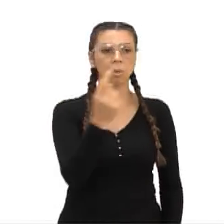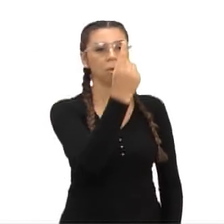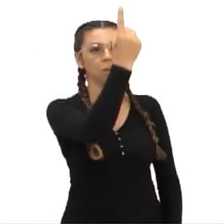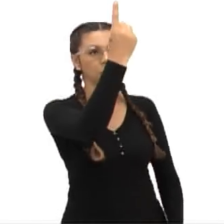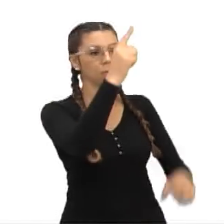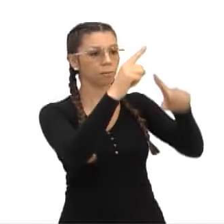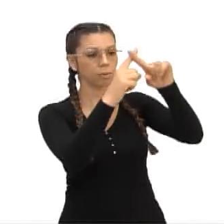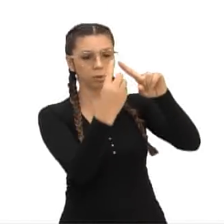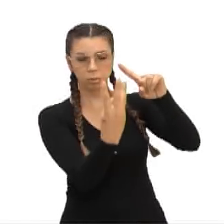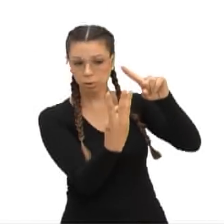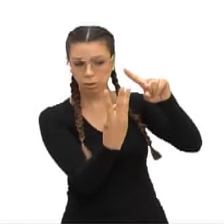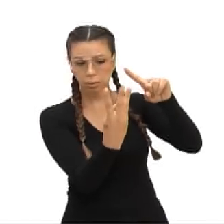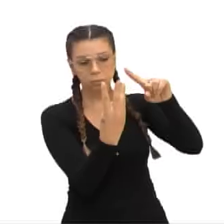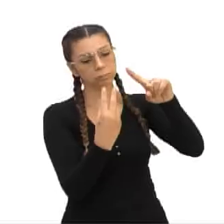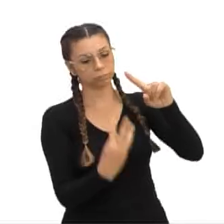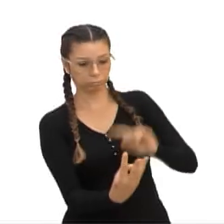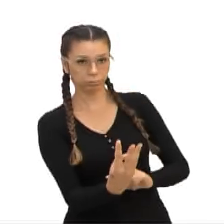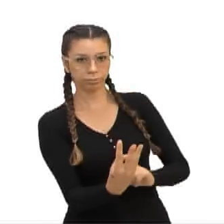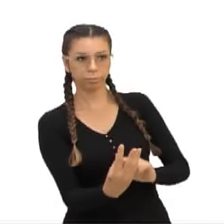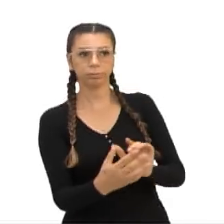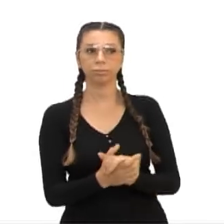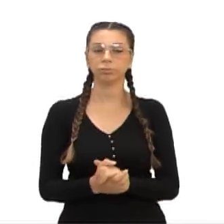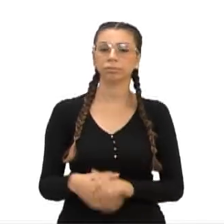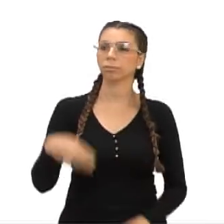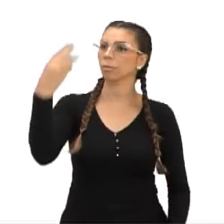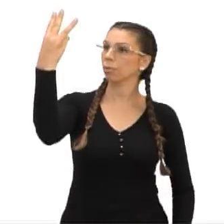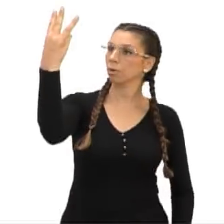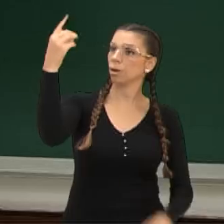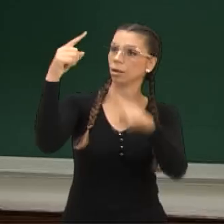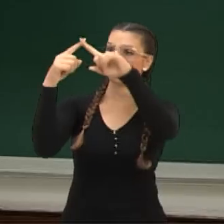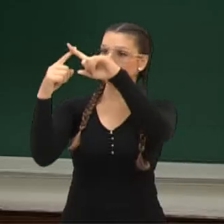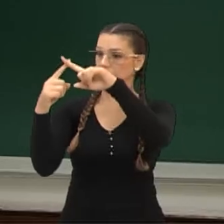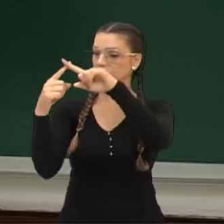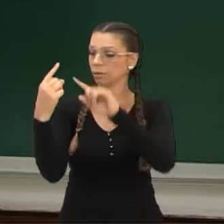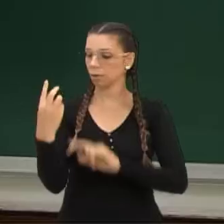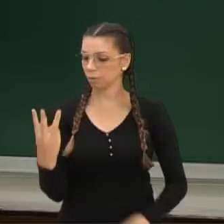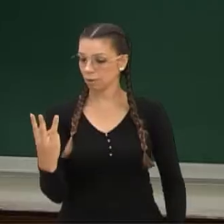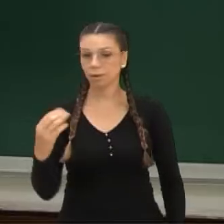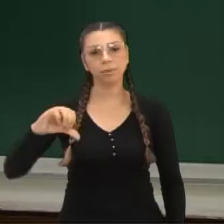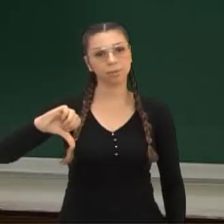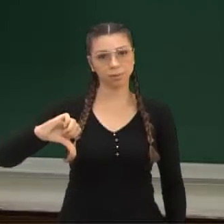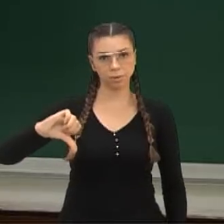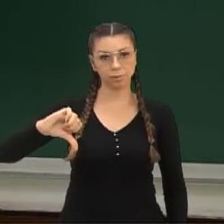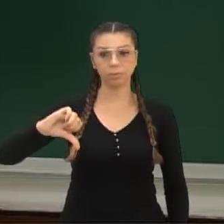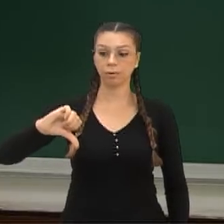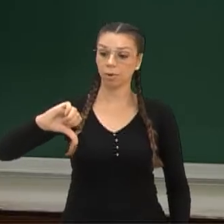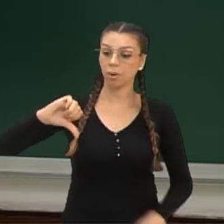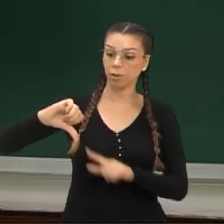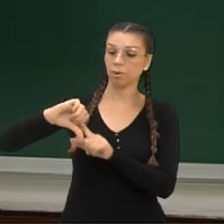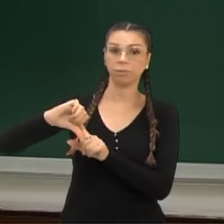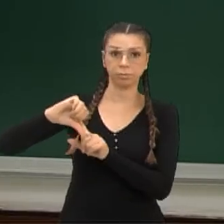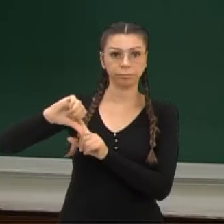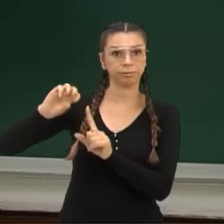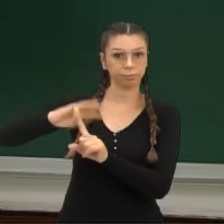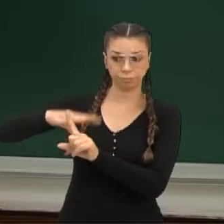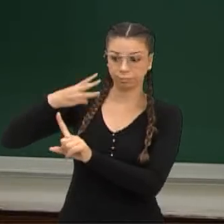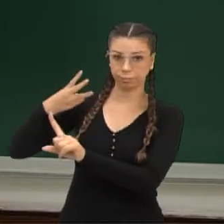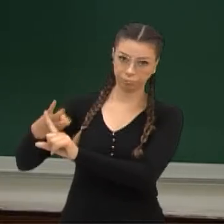1 vezes 3, 3. 3 vezes 3, 9. Tripliquei. Tá